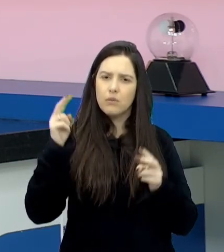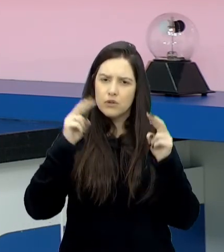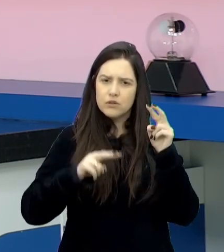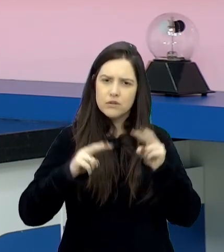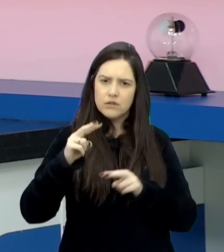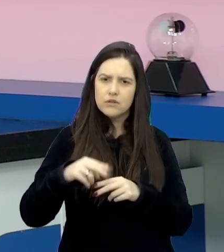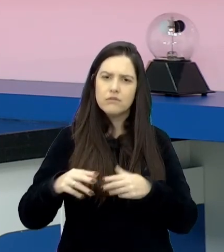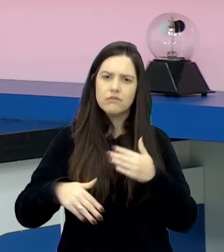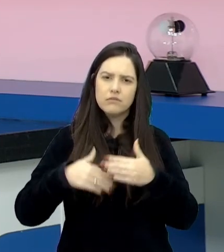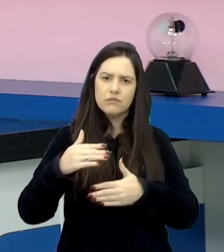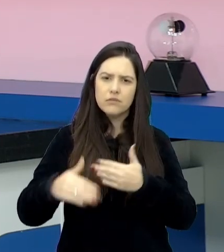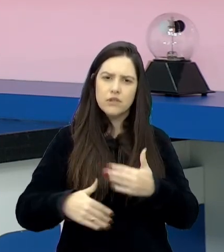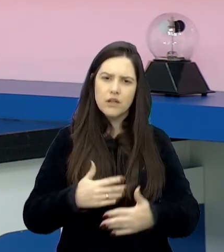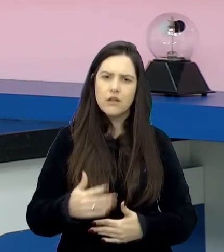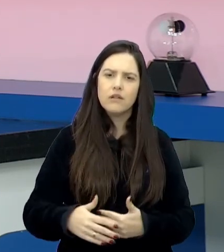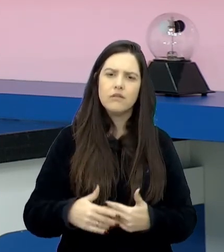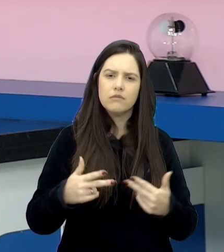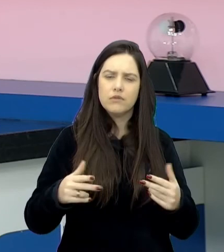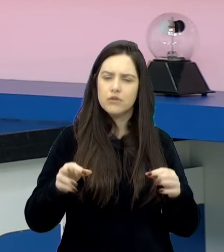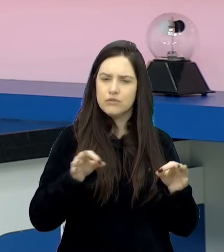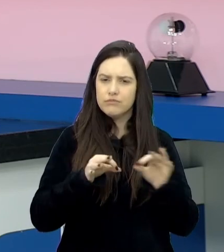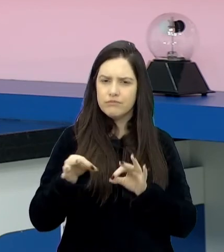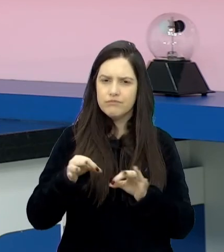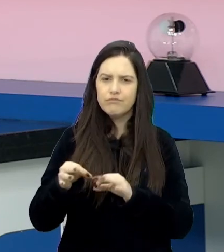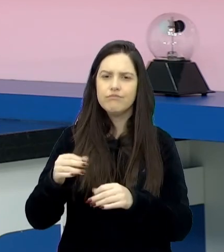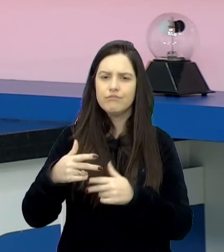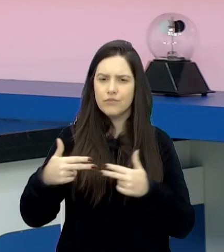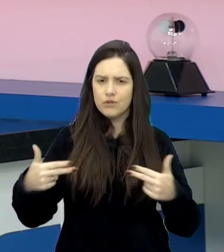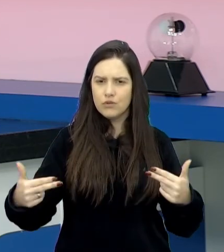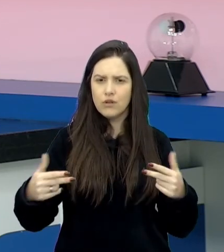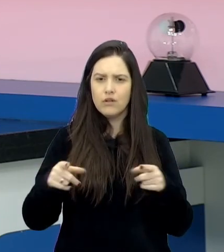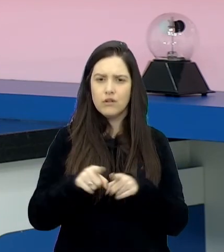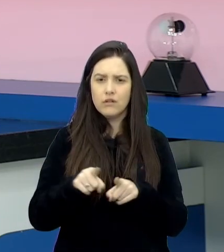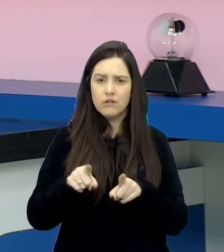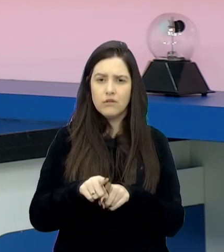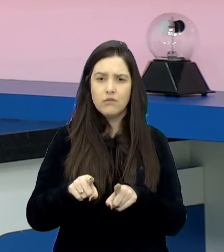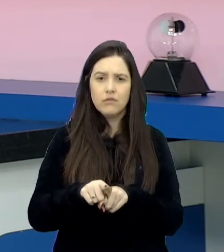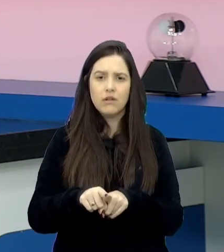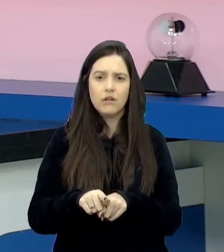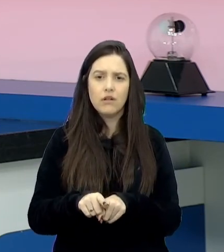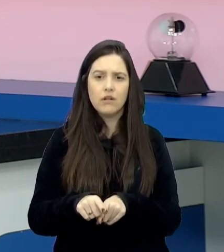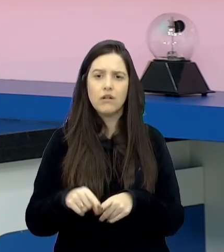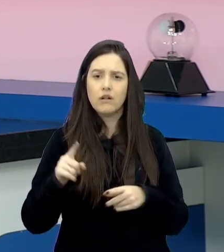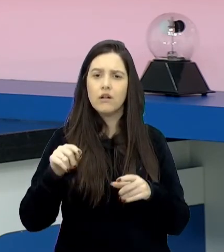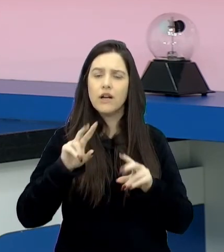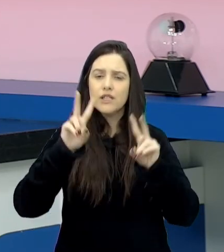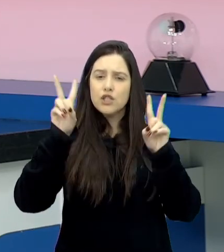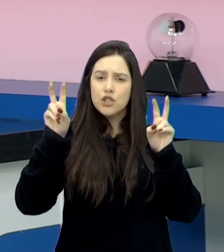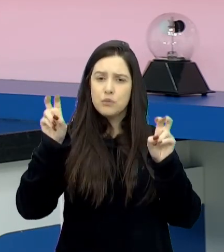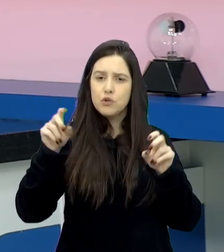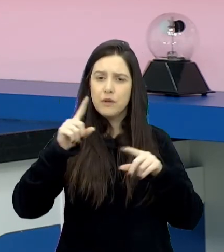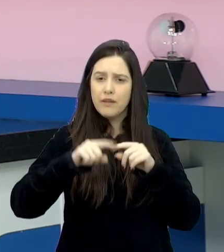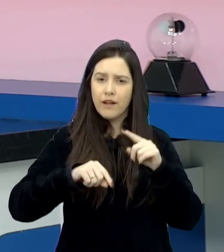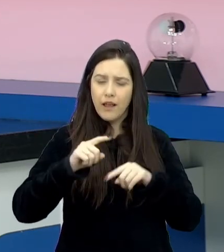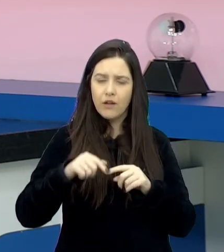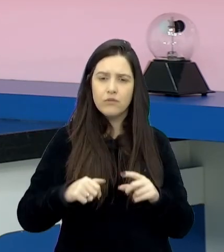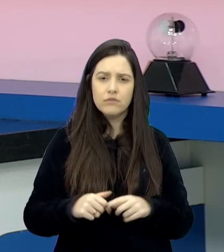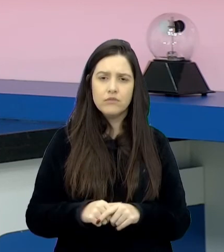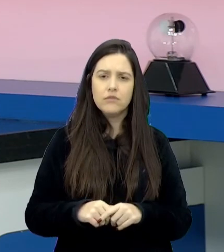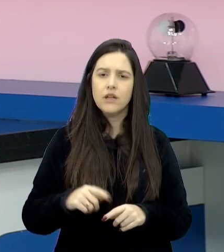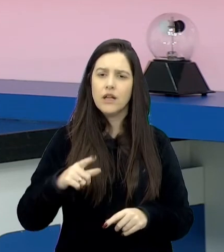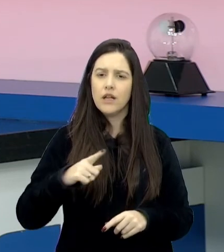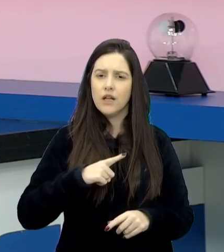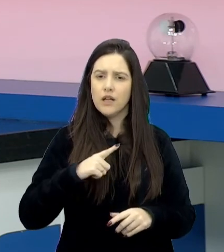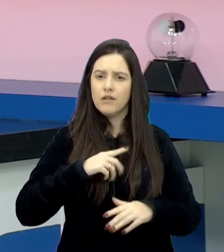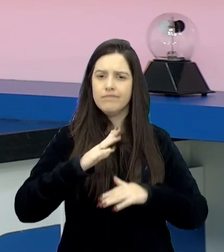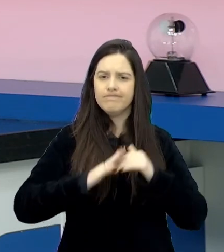para tratamento, inclusive, de câncer e outras coisas, porque manipula-se esse tipo de material e de maneira que ele